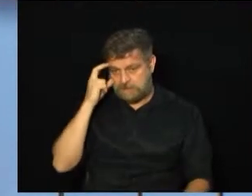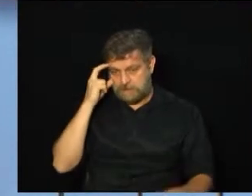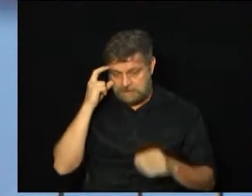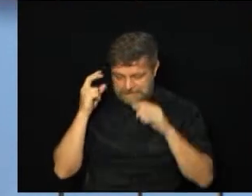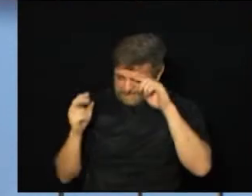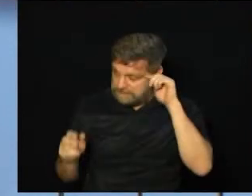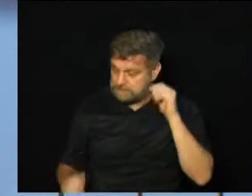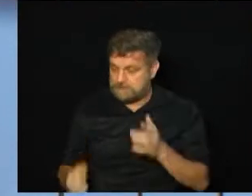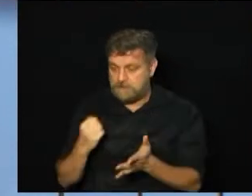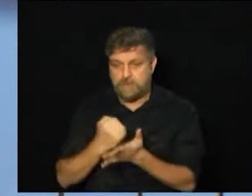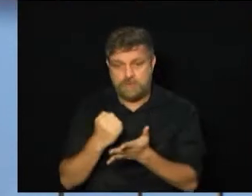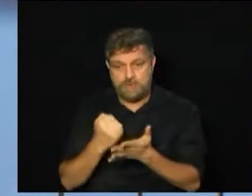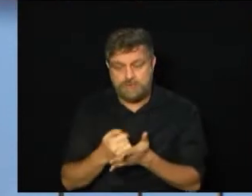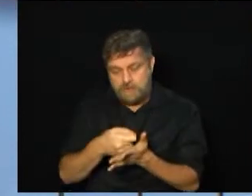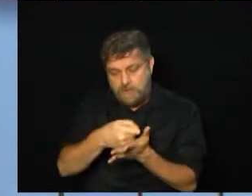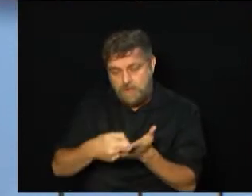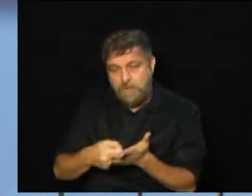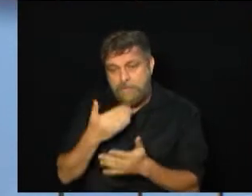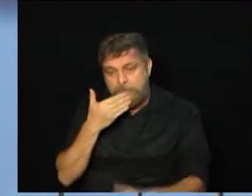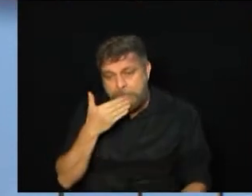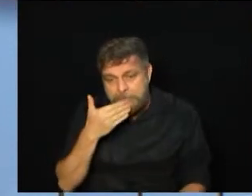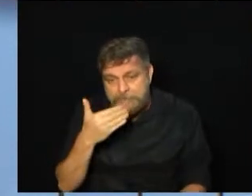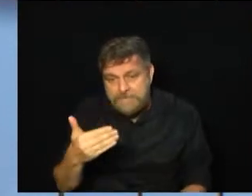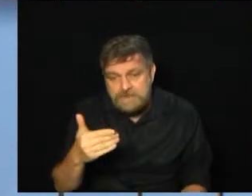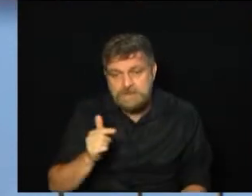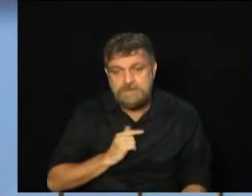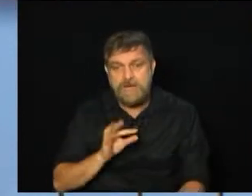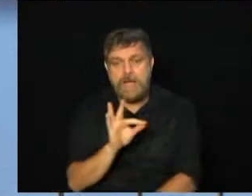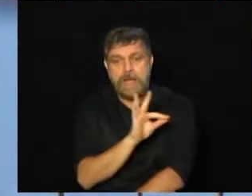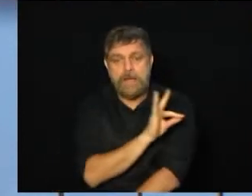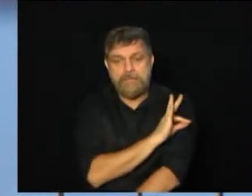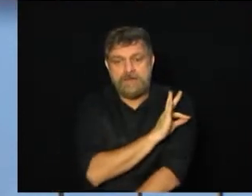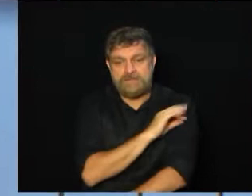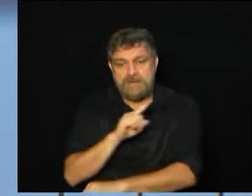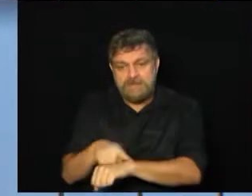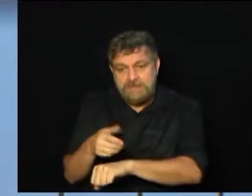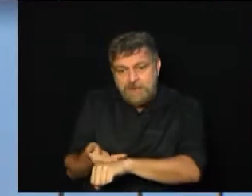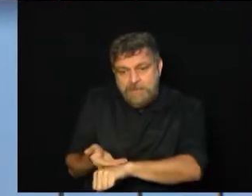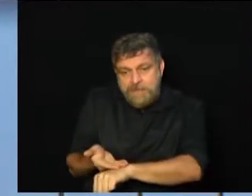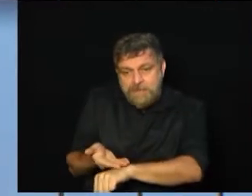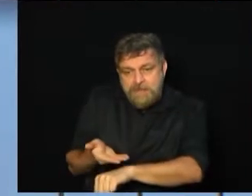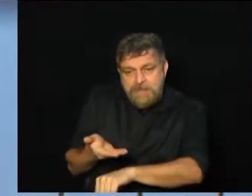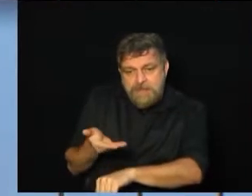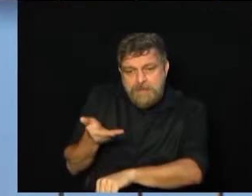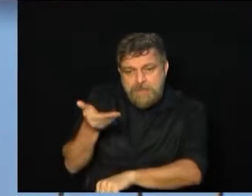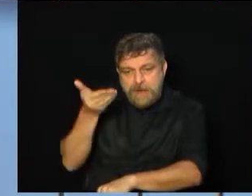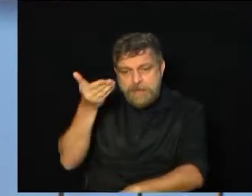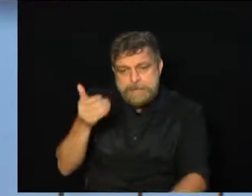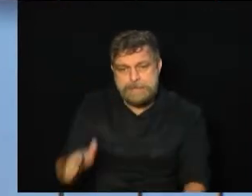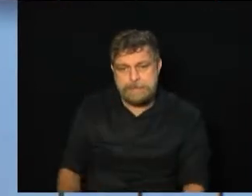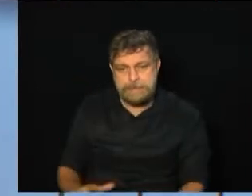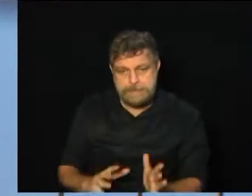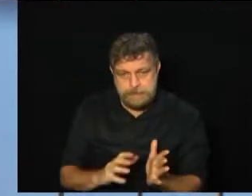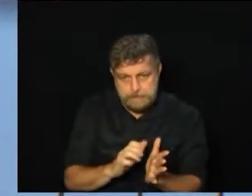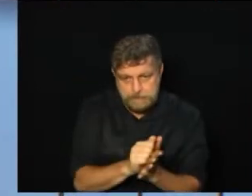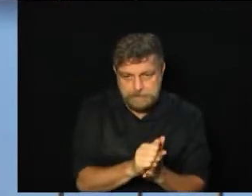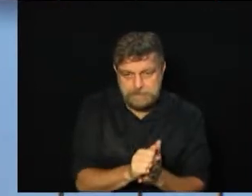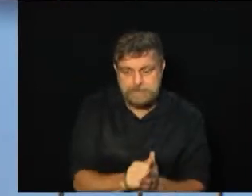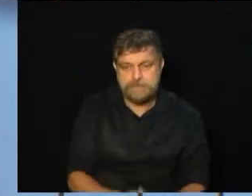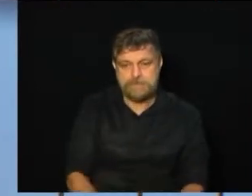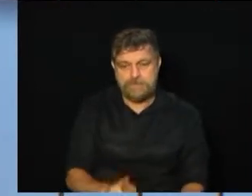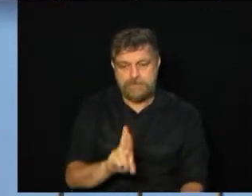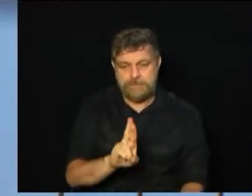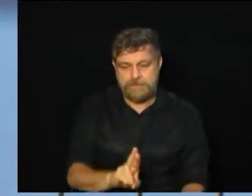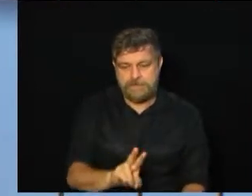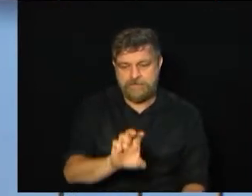Camelot protocolou uma indicação pedindo para que a Prefeitura prorrogue esse prazo de adesão ao Refis, que é o Programa